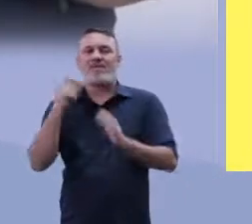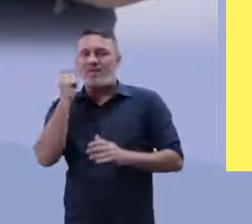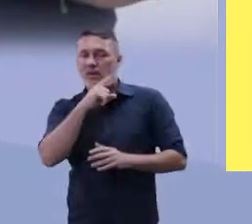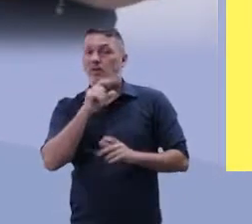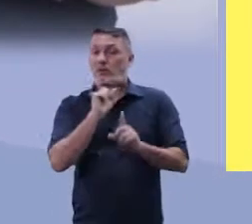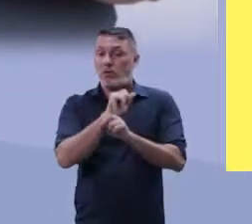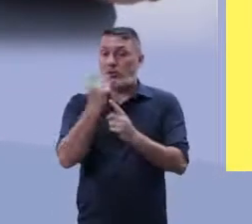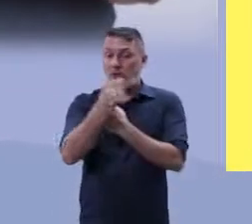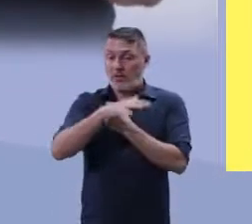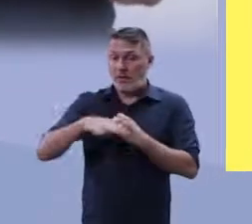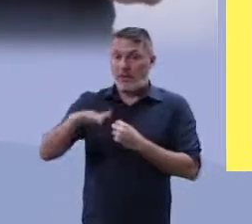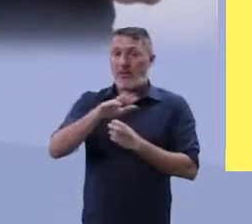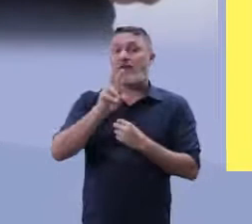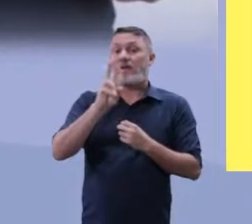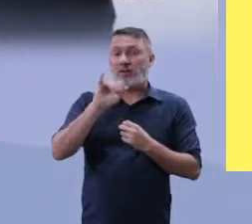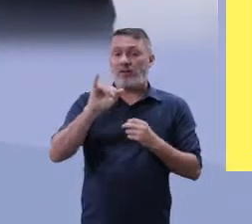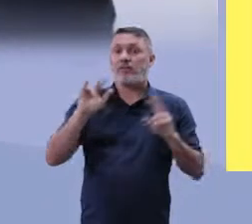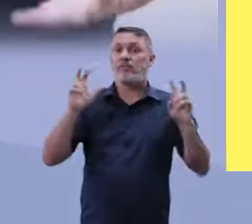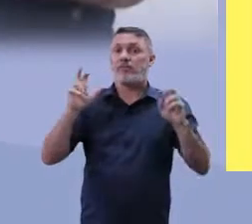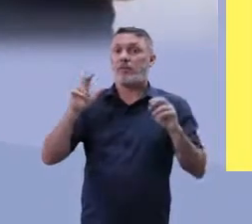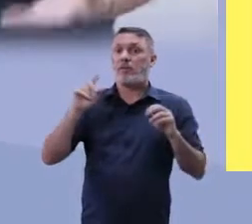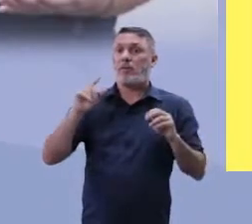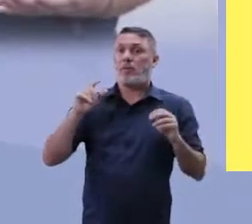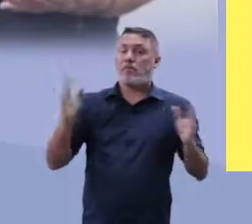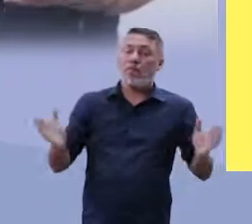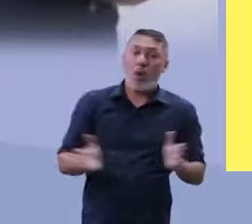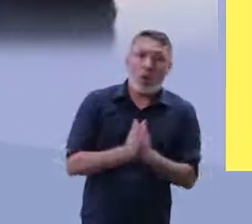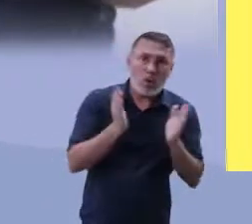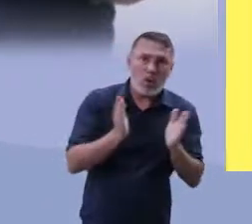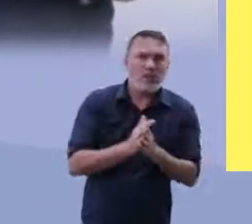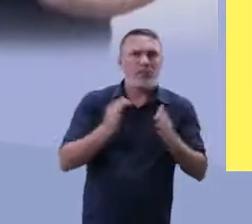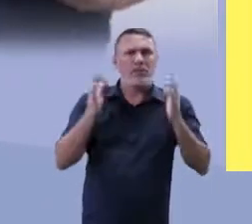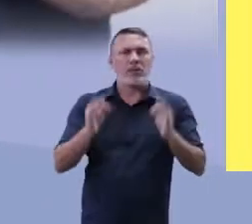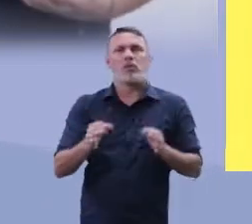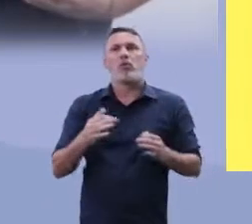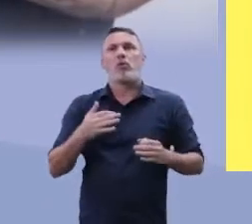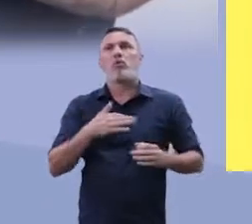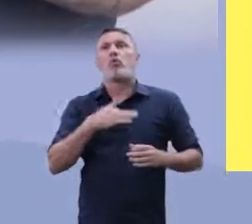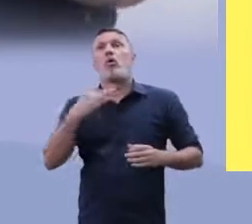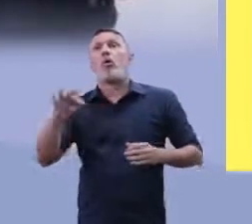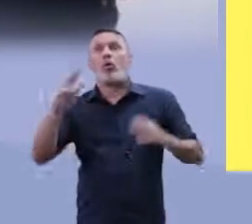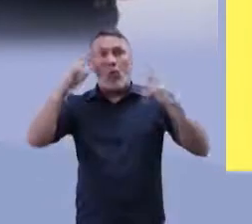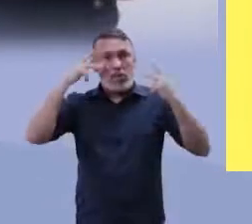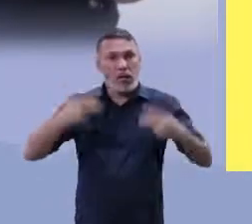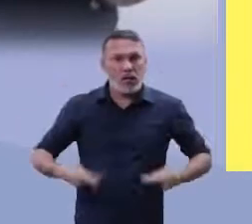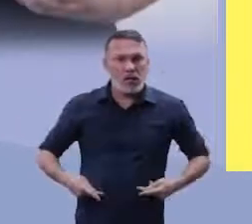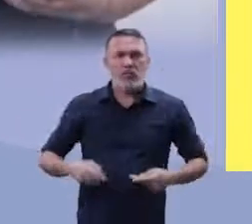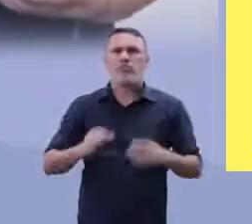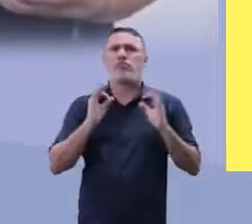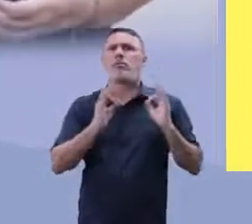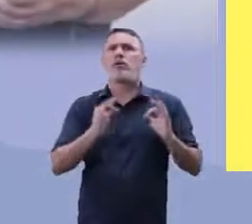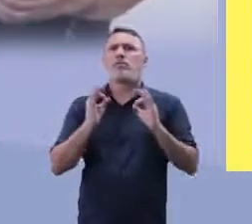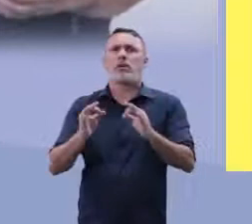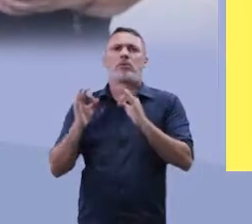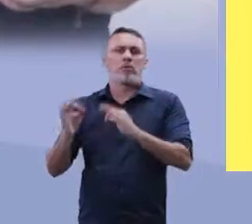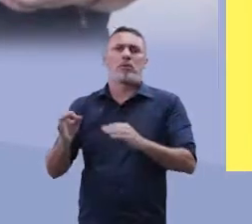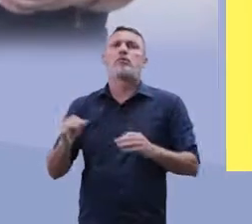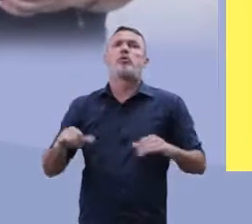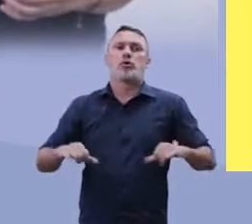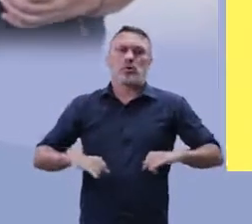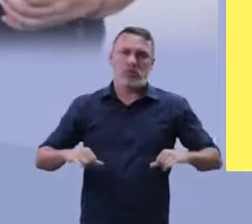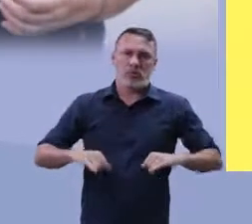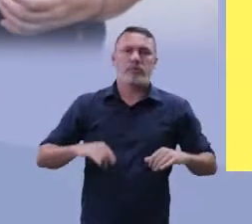essa sociedade vai trazer ao homem profunda miséria, profunda dor humana. Um período em que esse homem já conhecia o